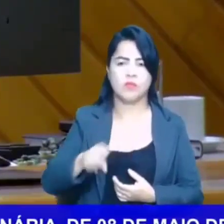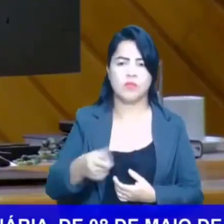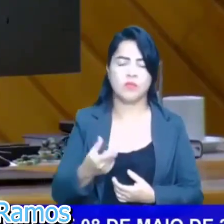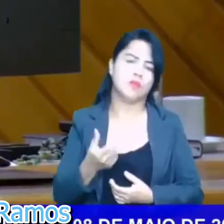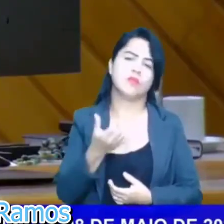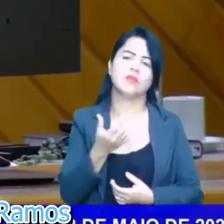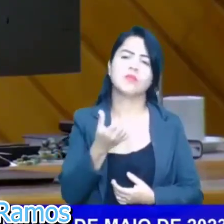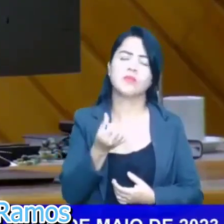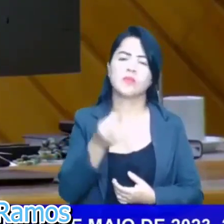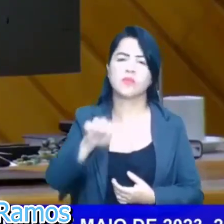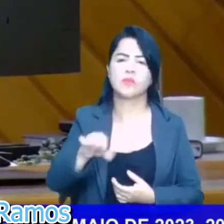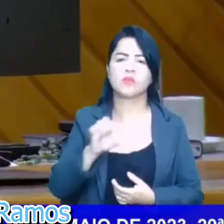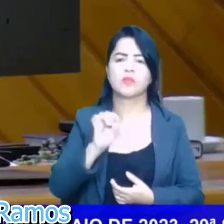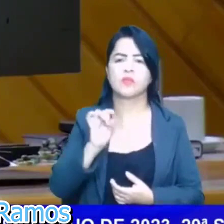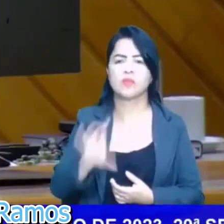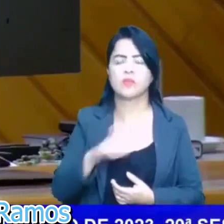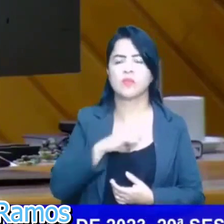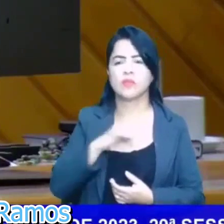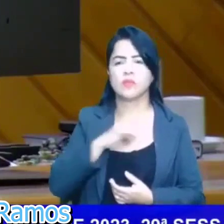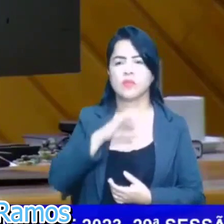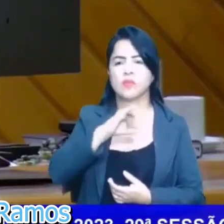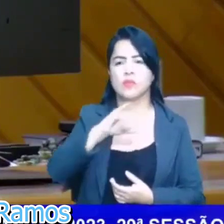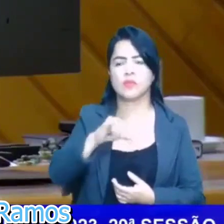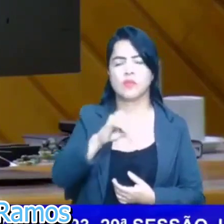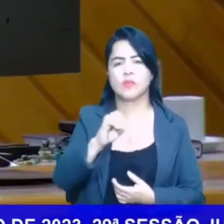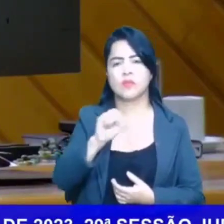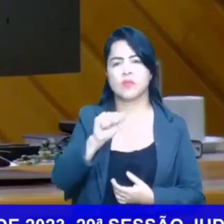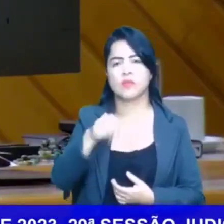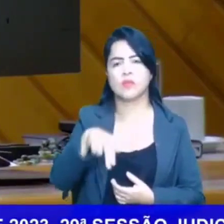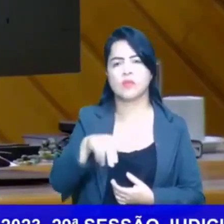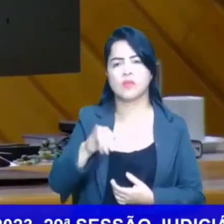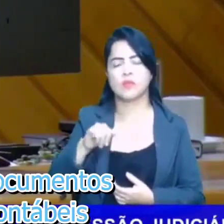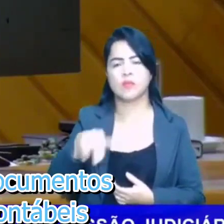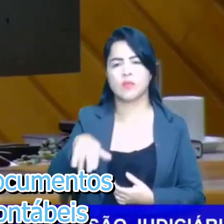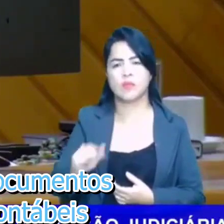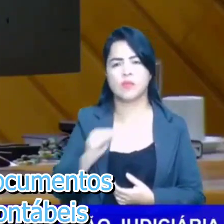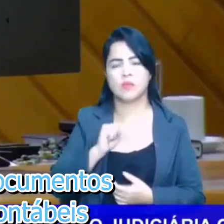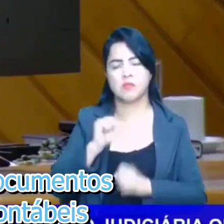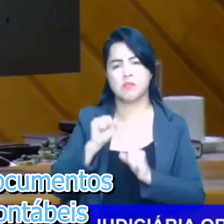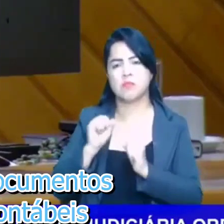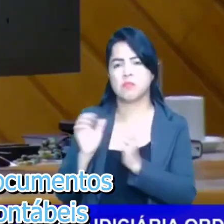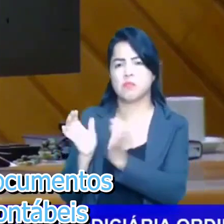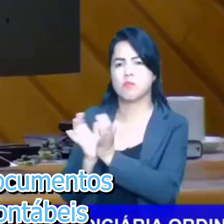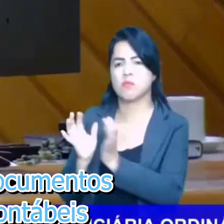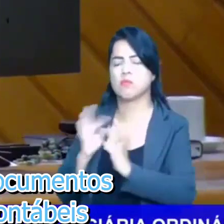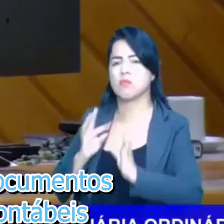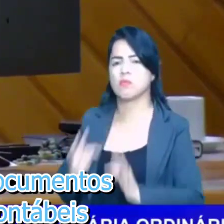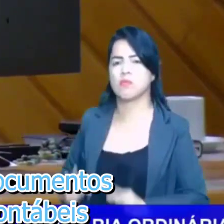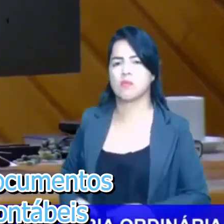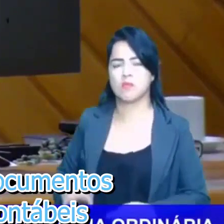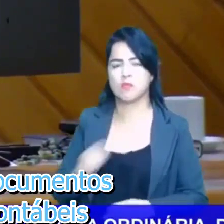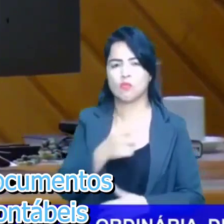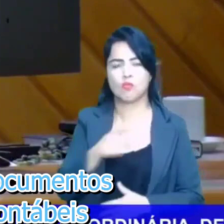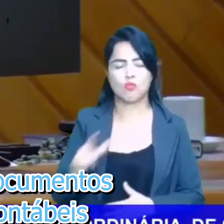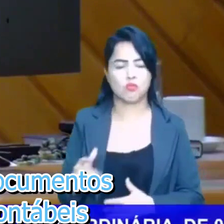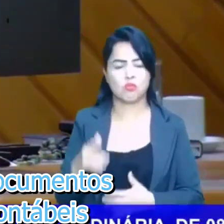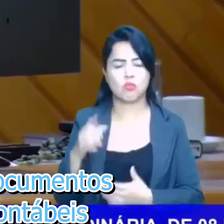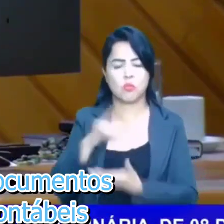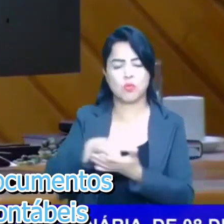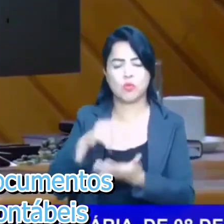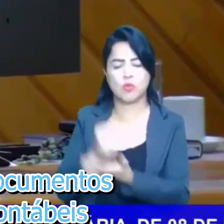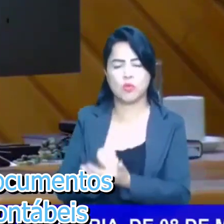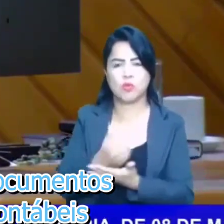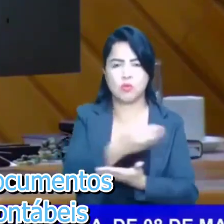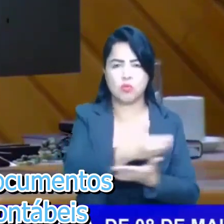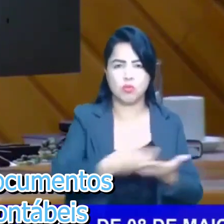23.607/2019. Em relação somente às contas de Joaquina da Silva Ramos, o órgão técnico adicionou que a candidata não juntou documentos